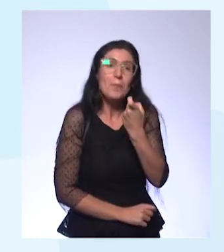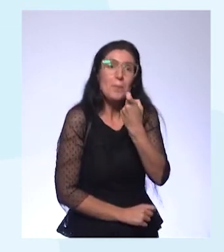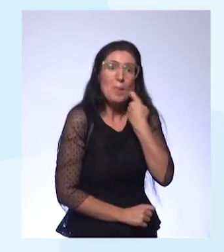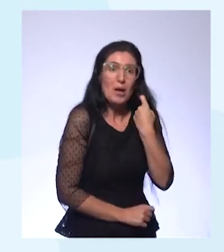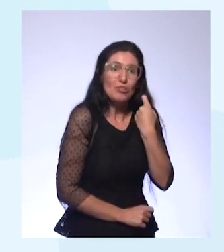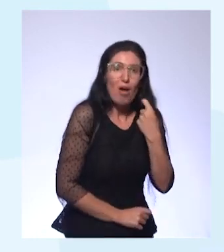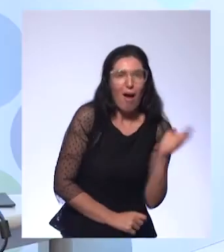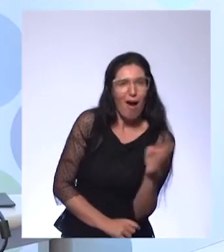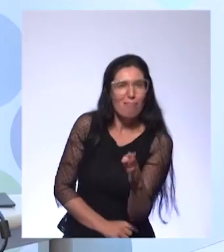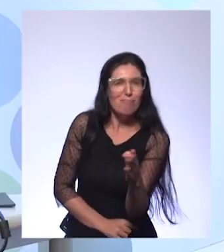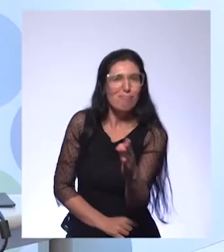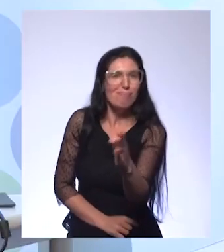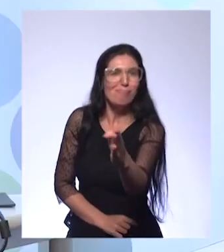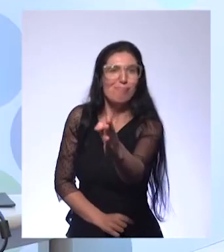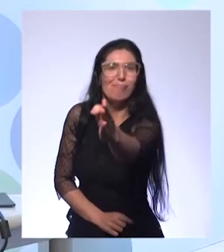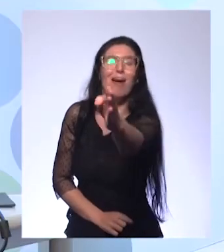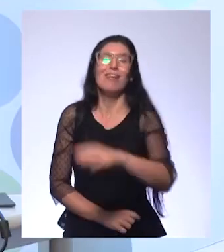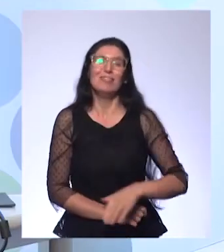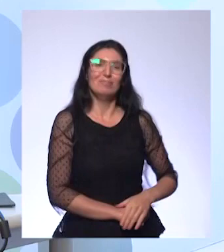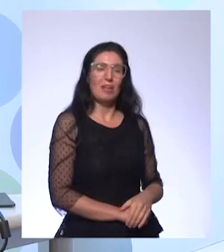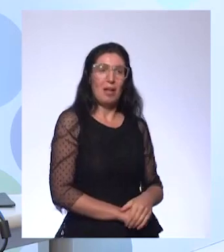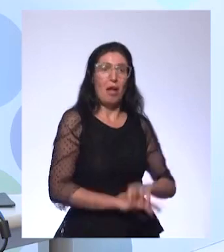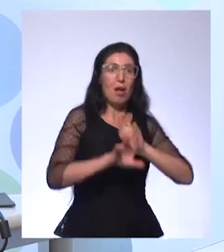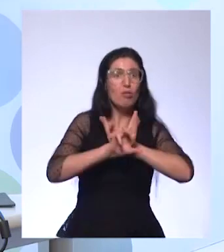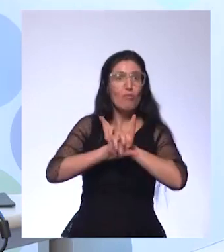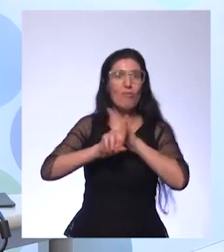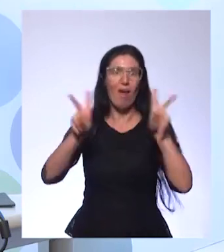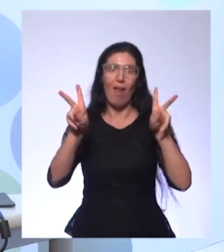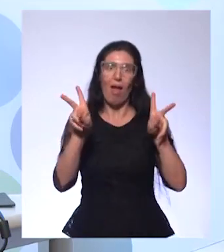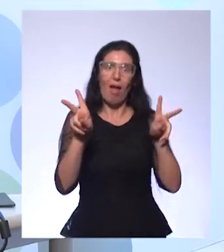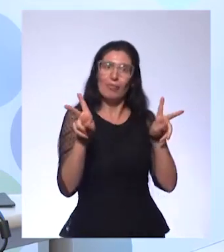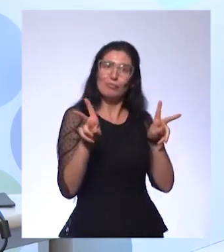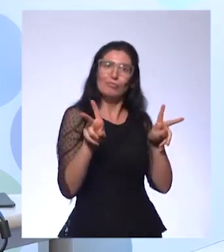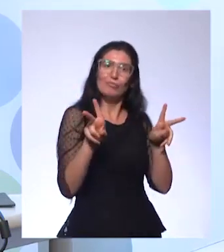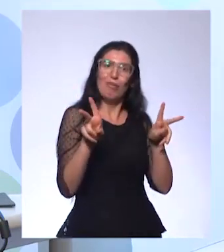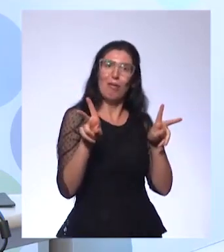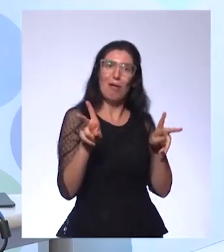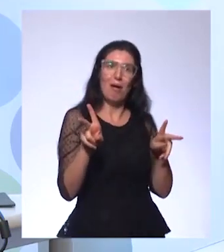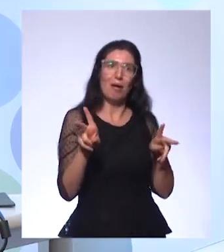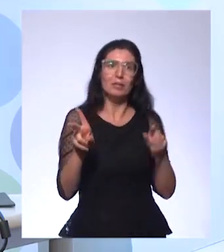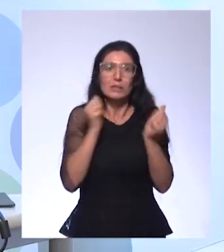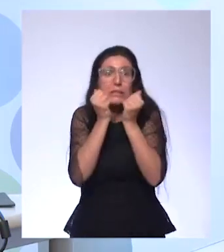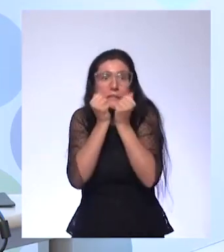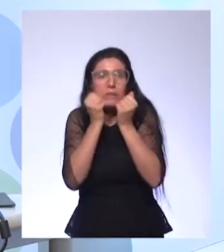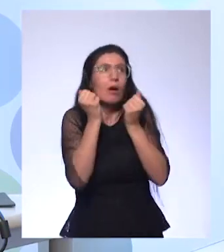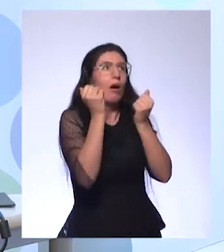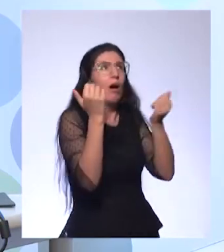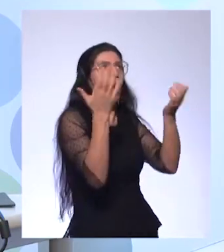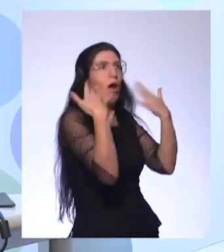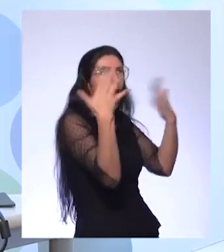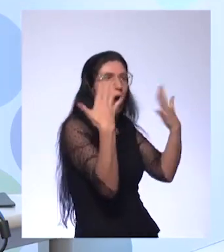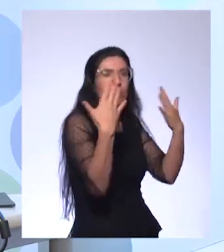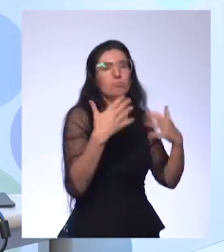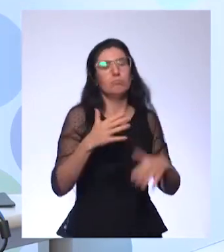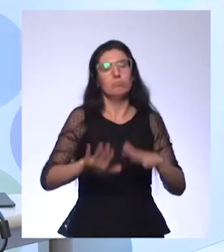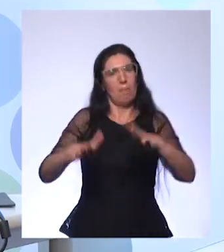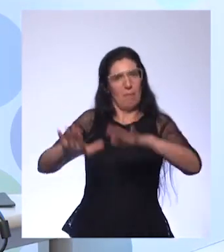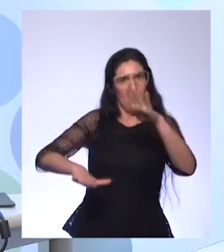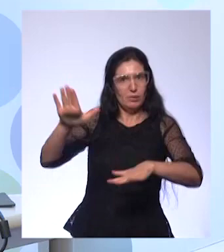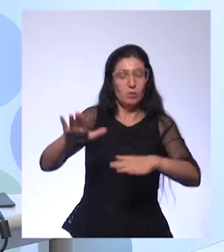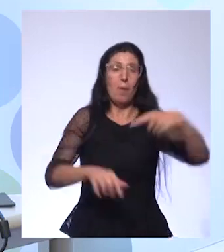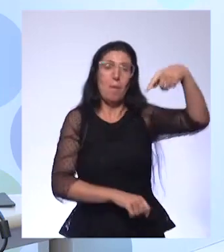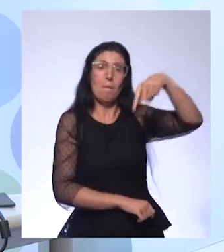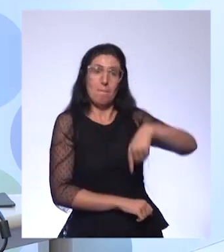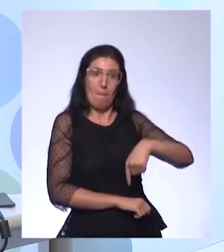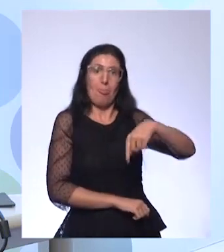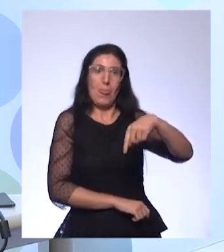uma diversidade de climas, né? Principalmente nos continentes que têm, né,